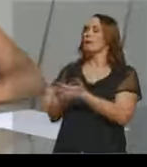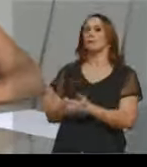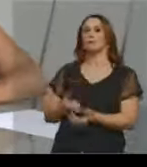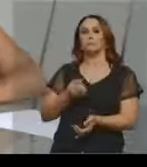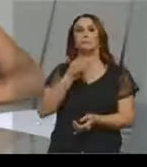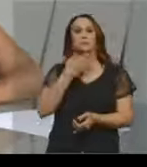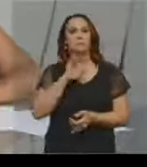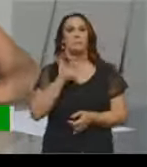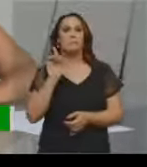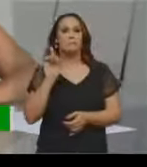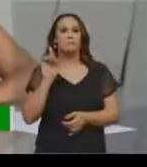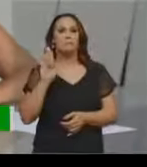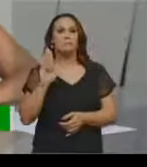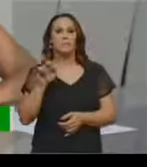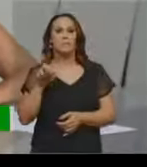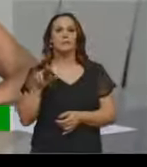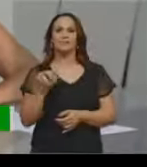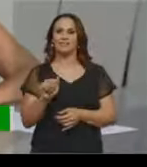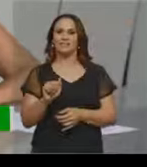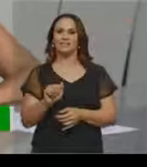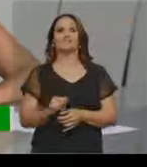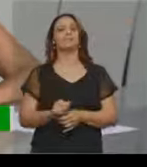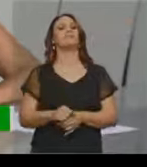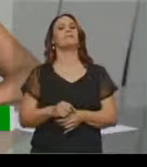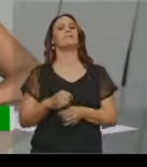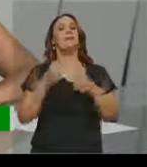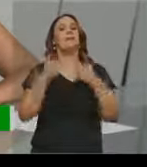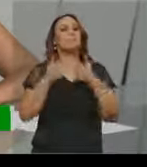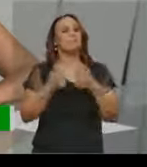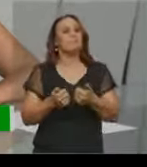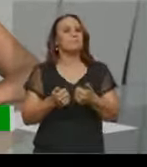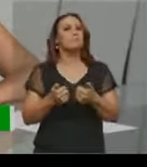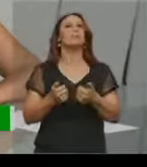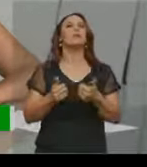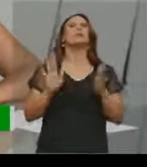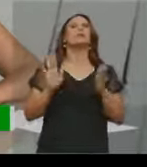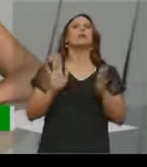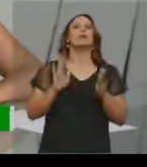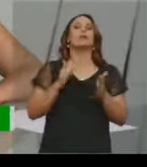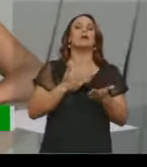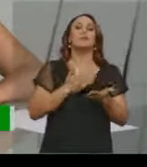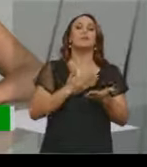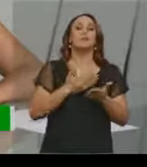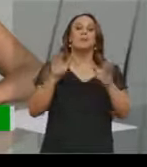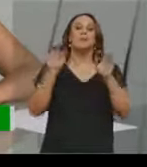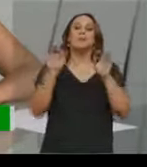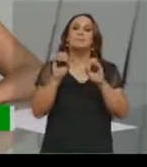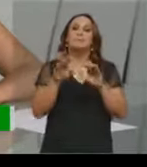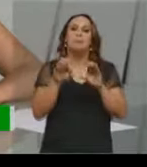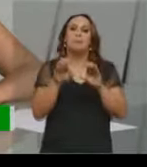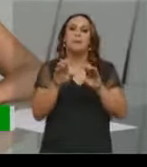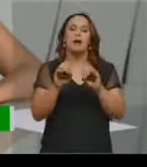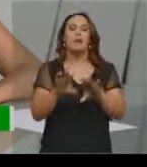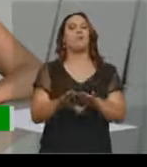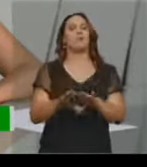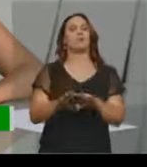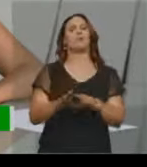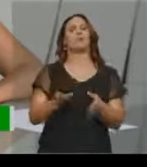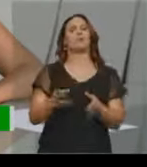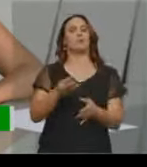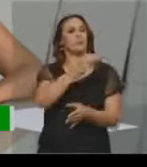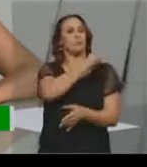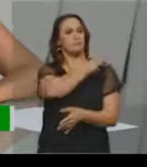jóia? Então, hoje nós trabalhamos com o terceiro ano do ensino médio, trabalhamos os conceitos de isomeria, demos continuidade